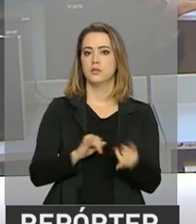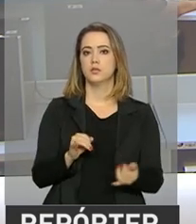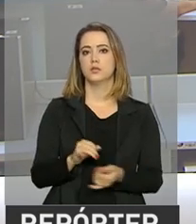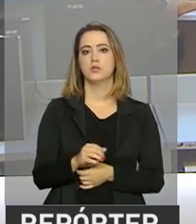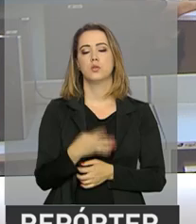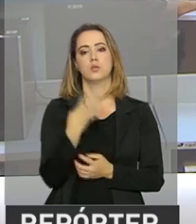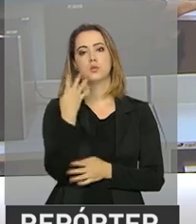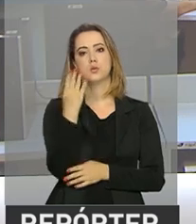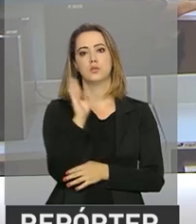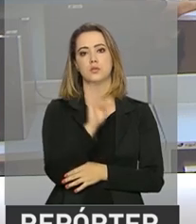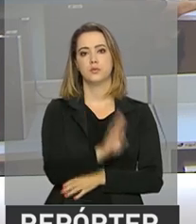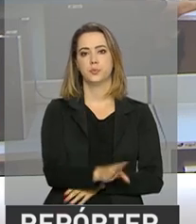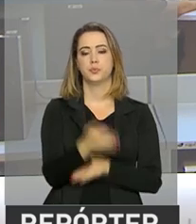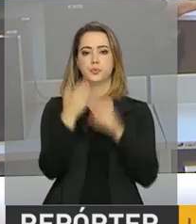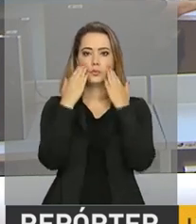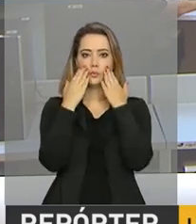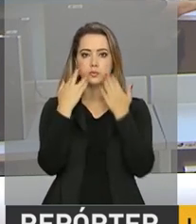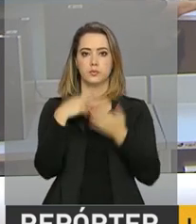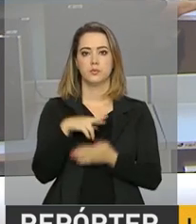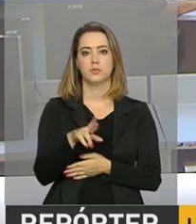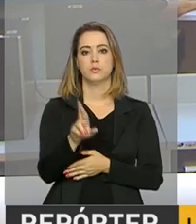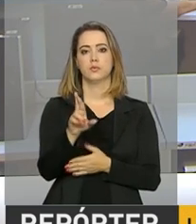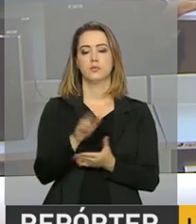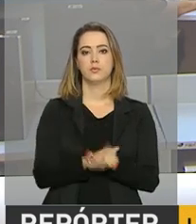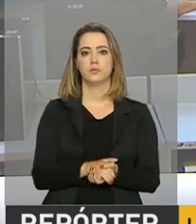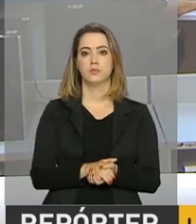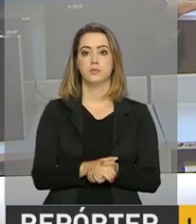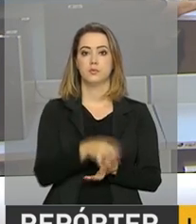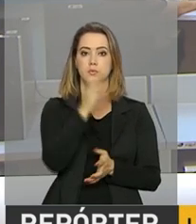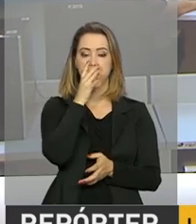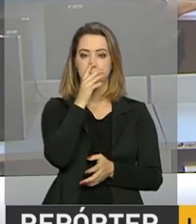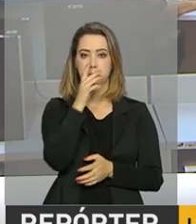outras informações ou às 16h na próxima edição do Repórter